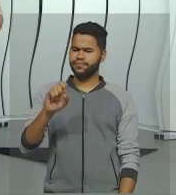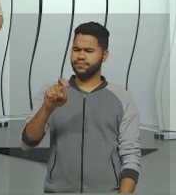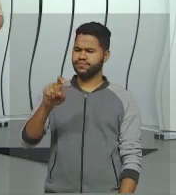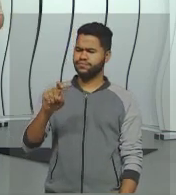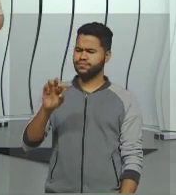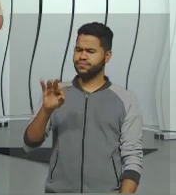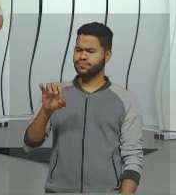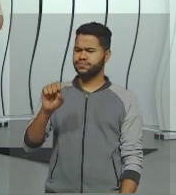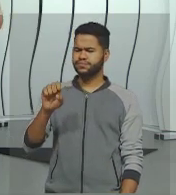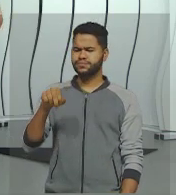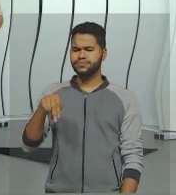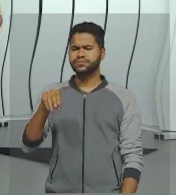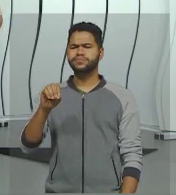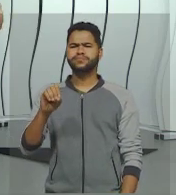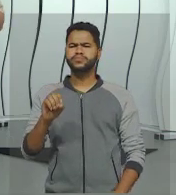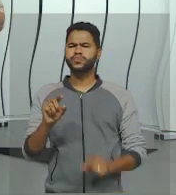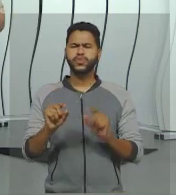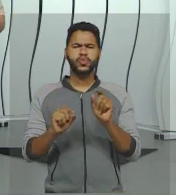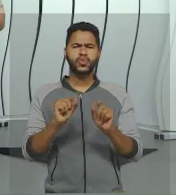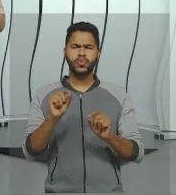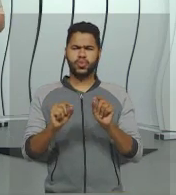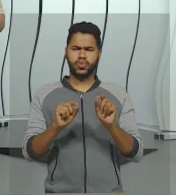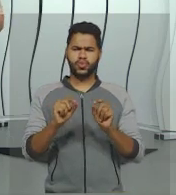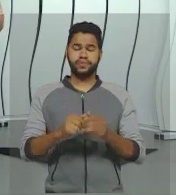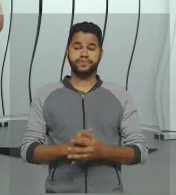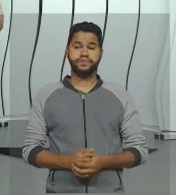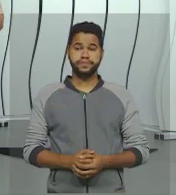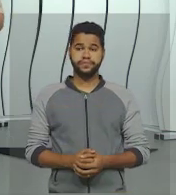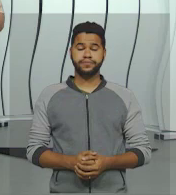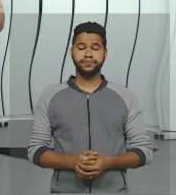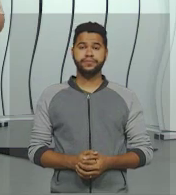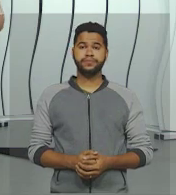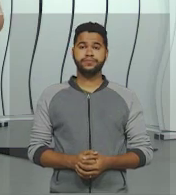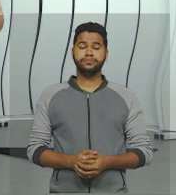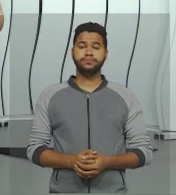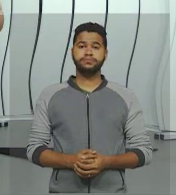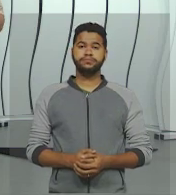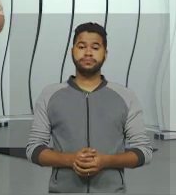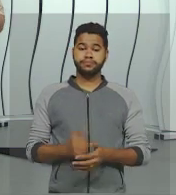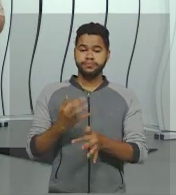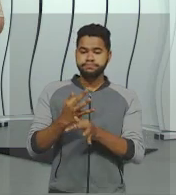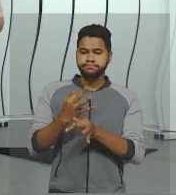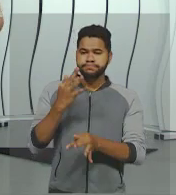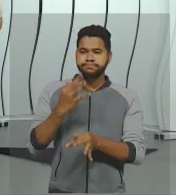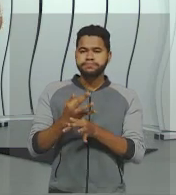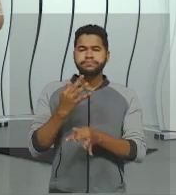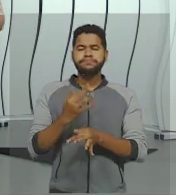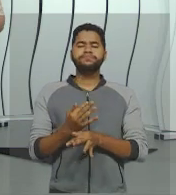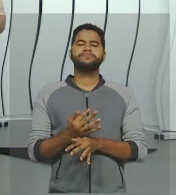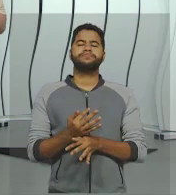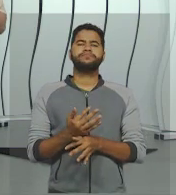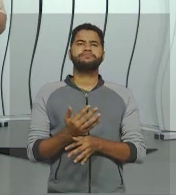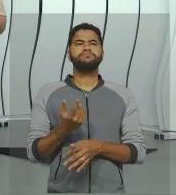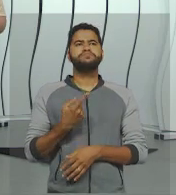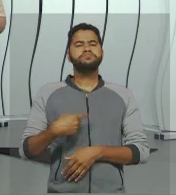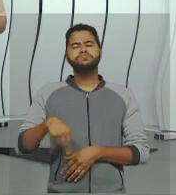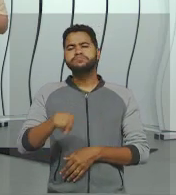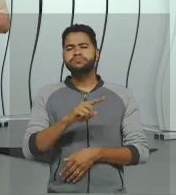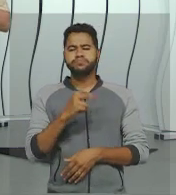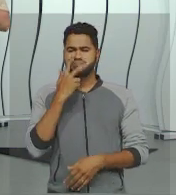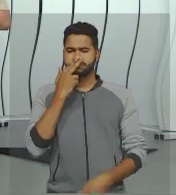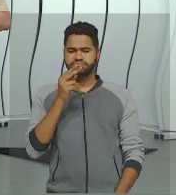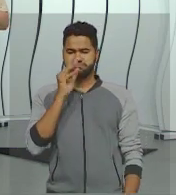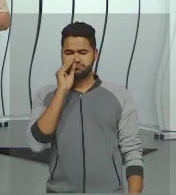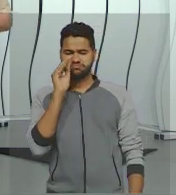a definição de um corpo extenso? Em física, muitas vezes, a gente despreza